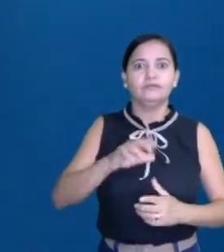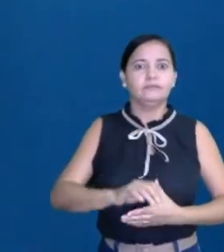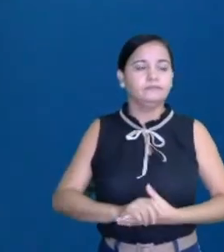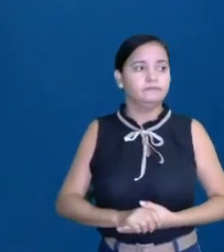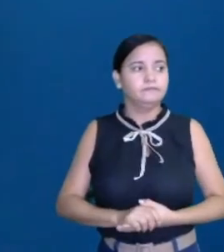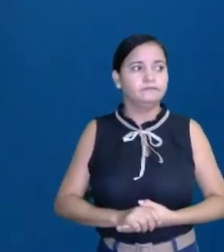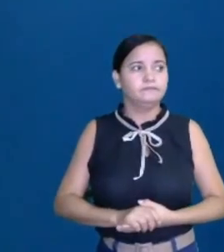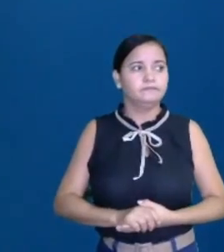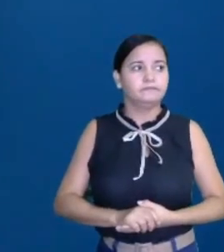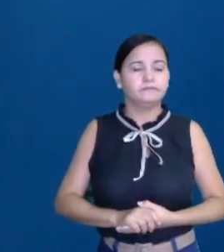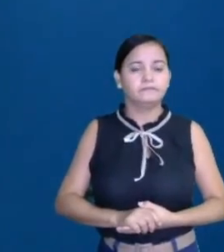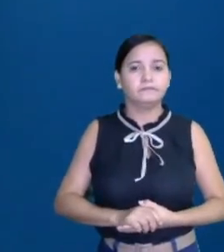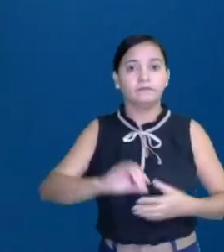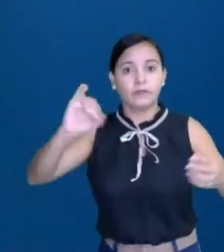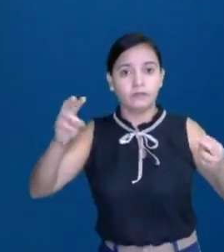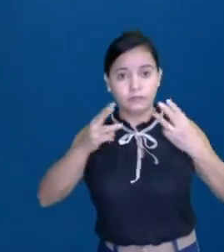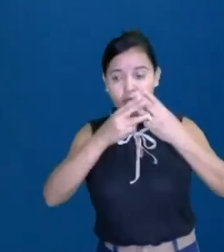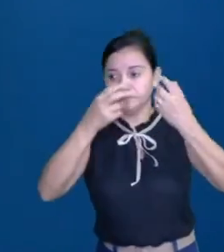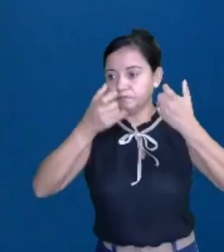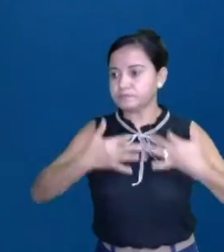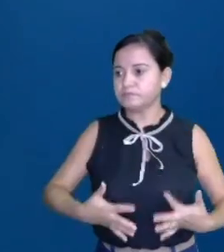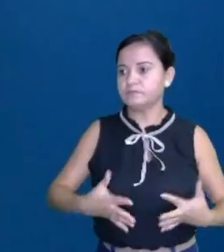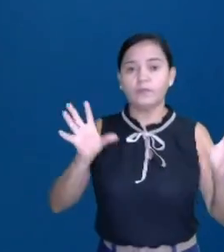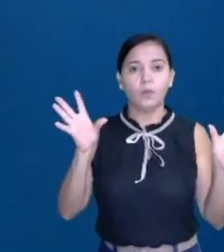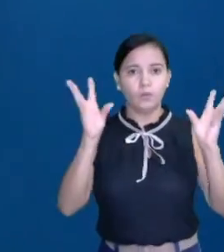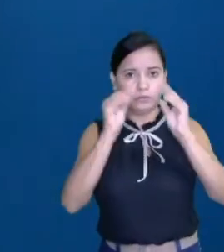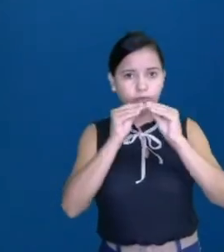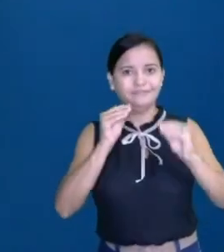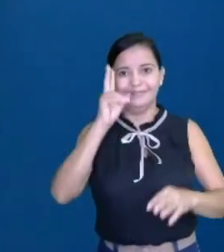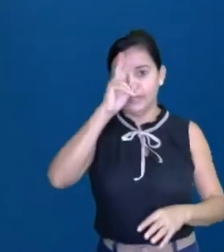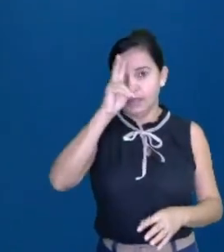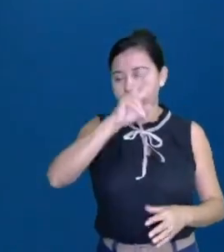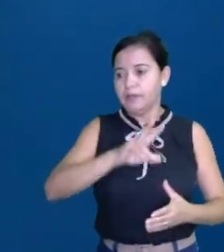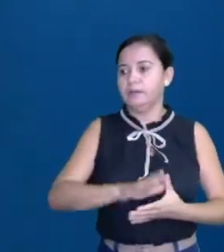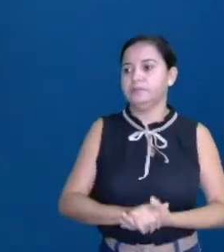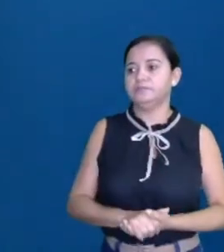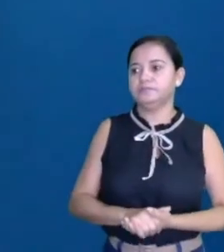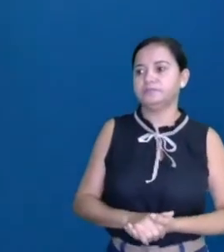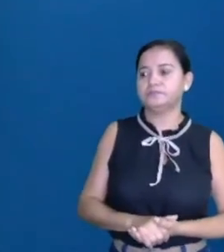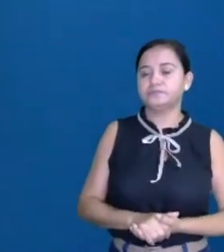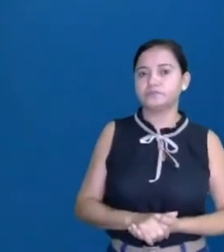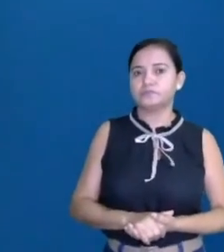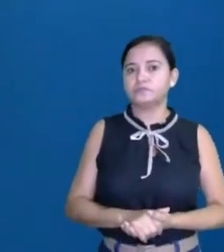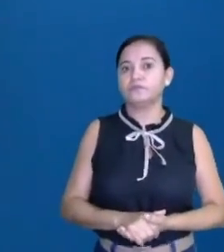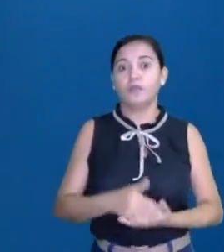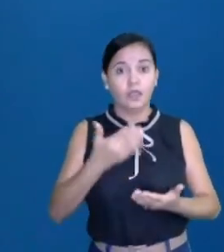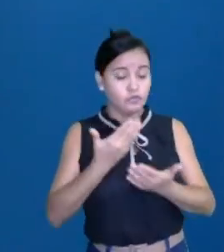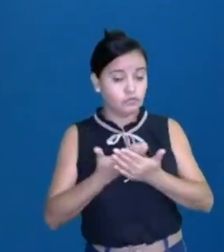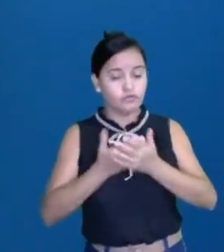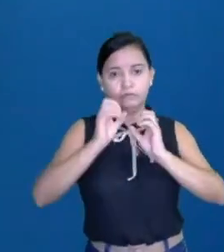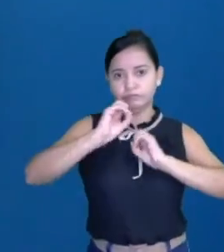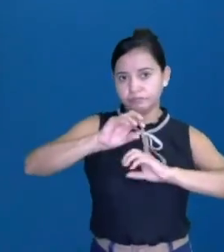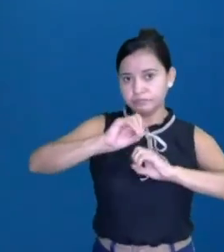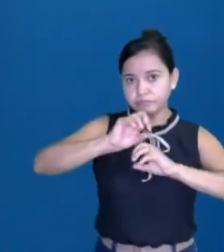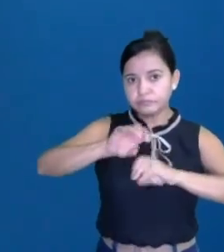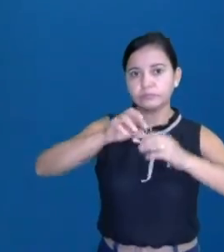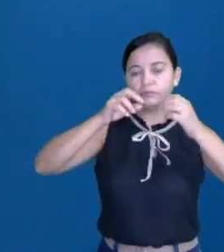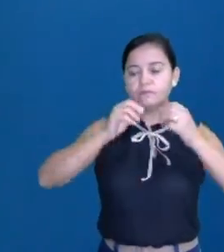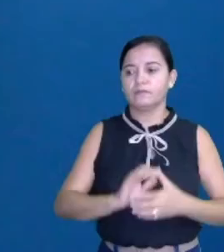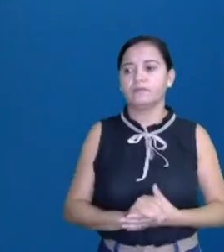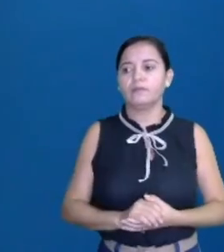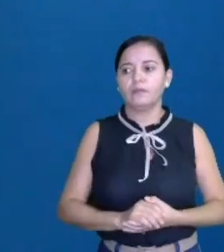slide. E aqui, gente, só um pequeno resumo, como vocês viram, na nossa aula, a gente falou dos